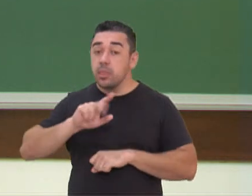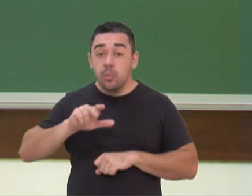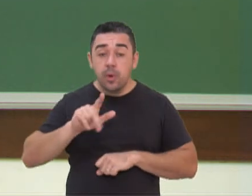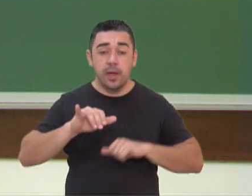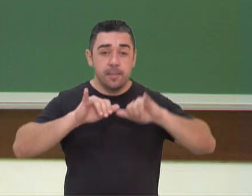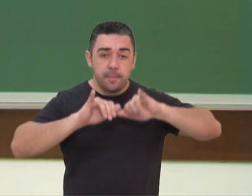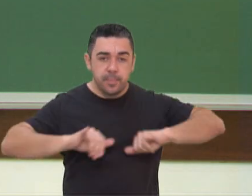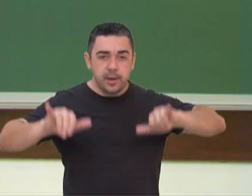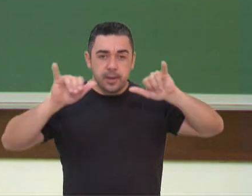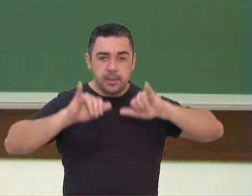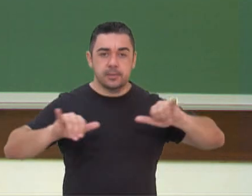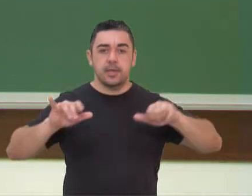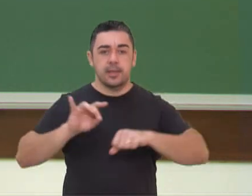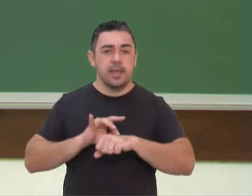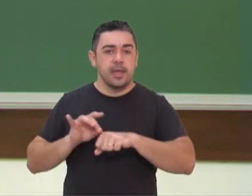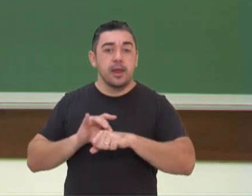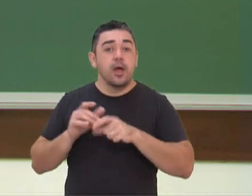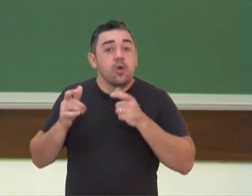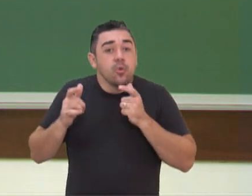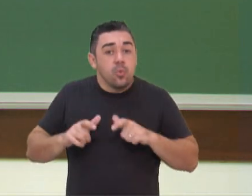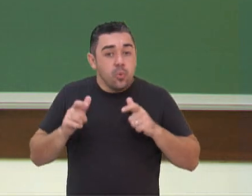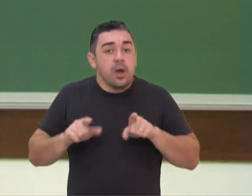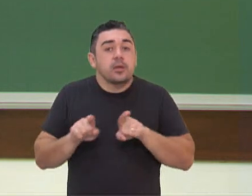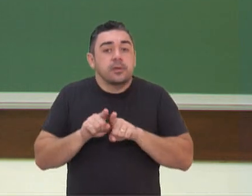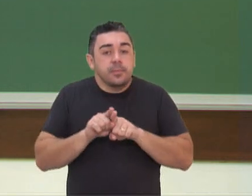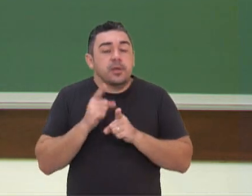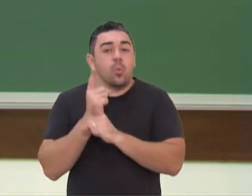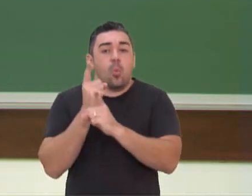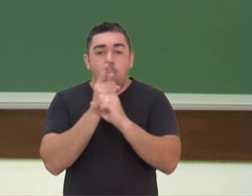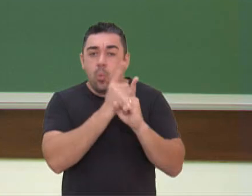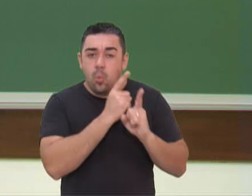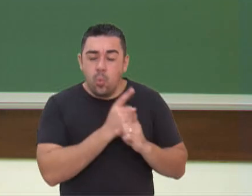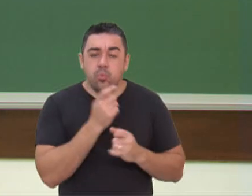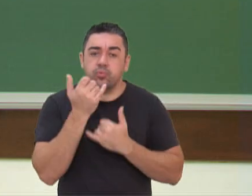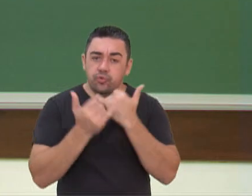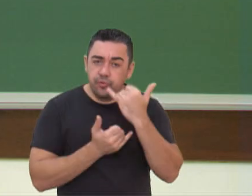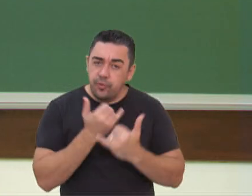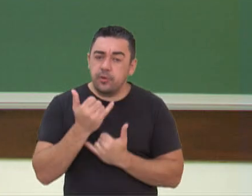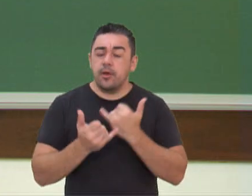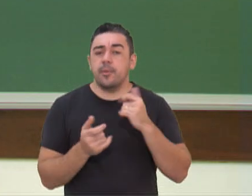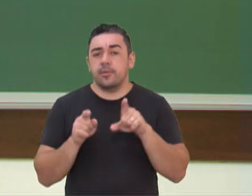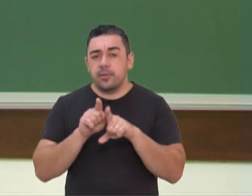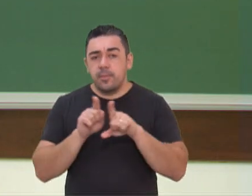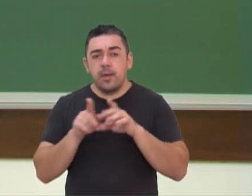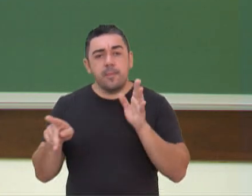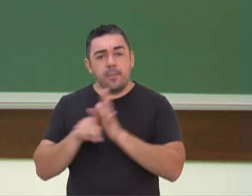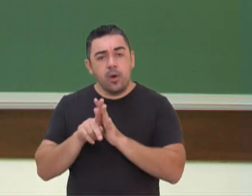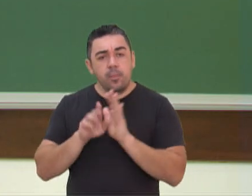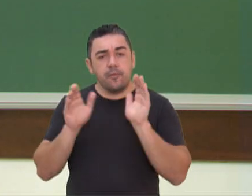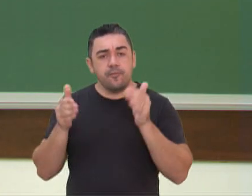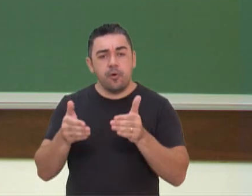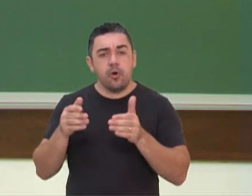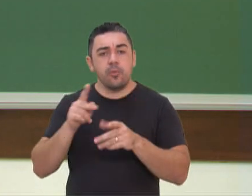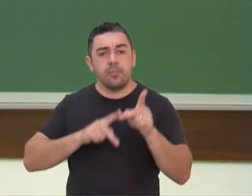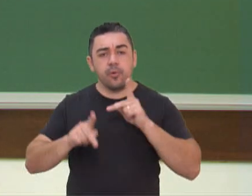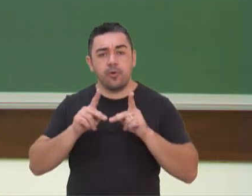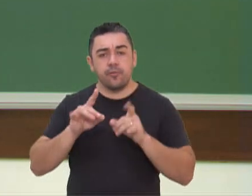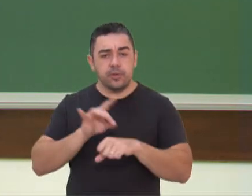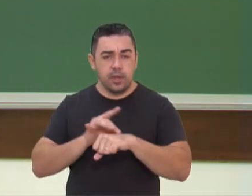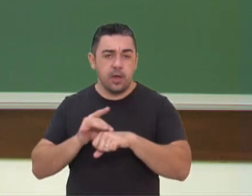negra que passa a existir, espaços de encontro, de divertimento, reservados para os negros, muito por